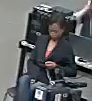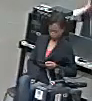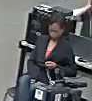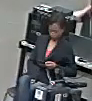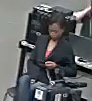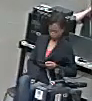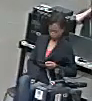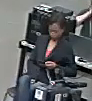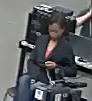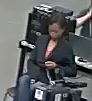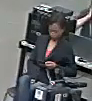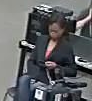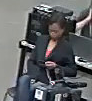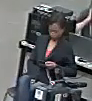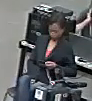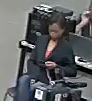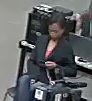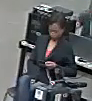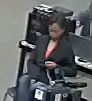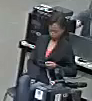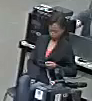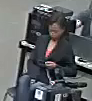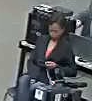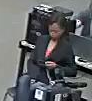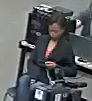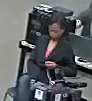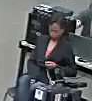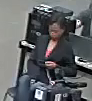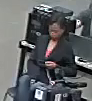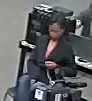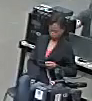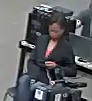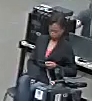esquerdo 3 minutos Jairo com a